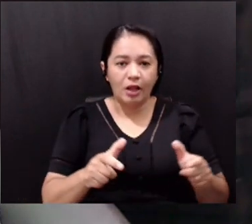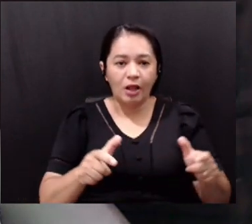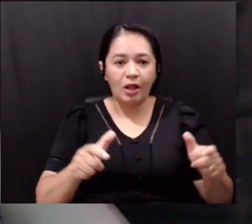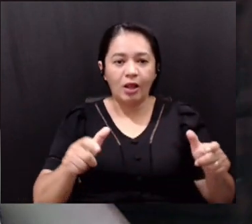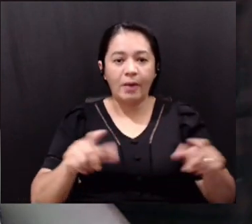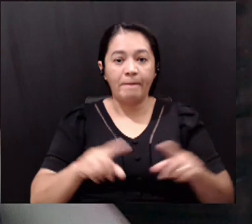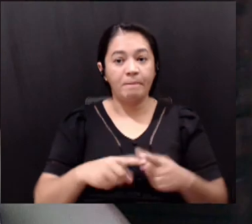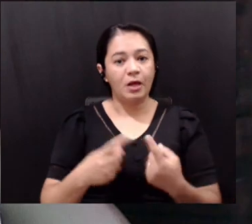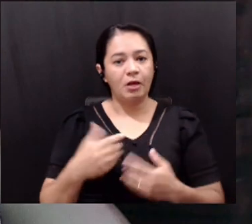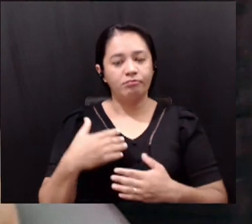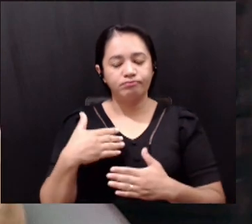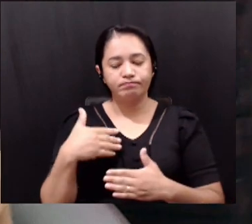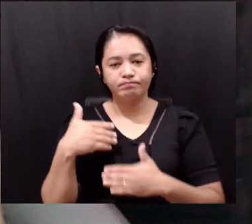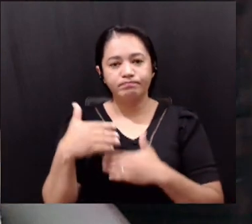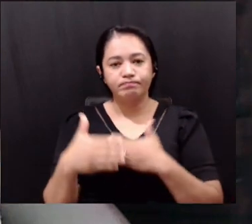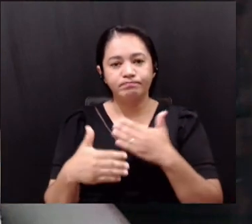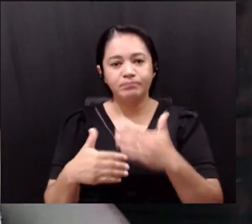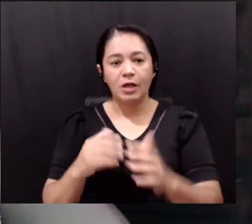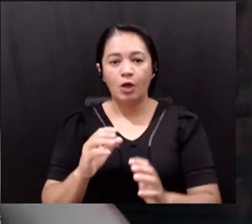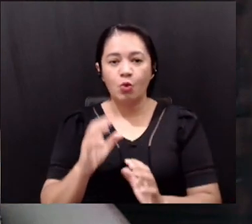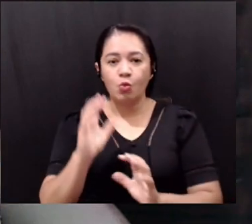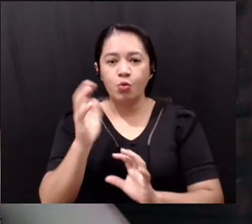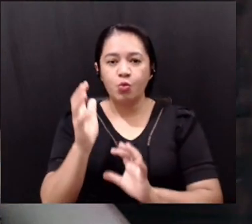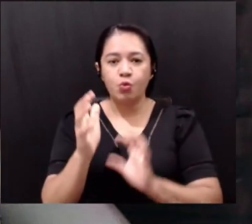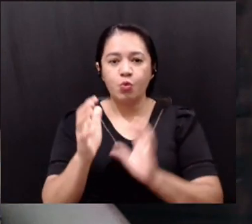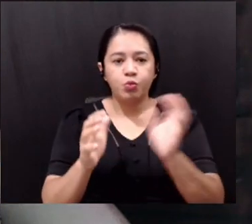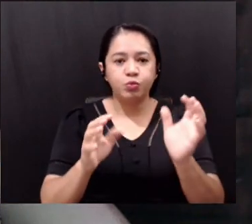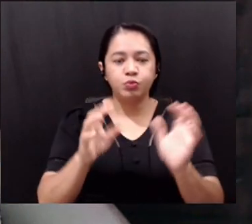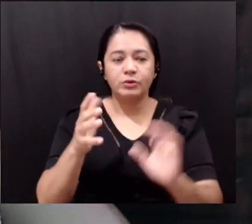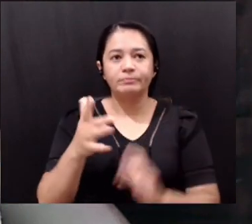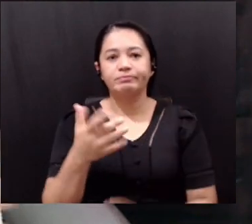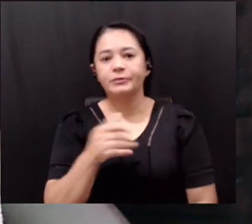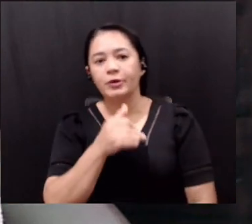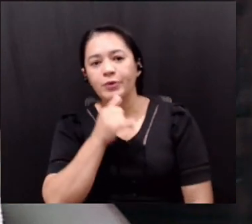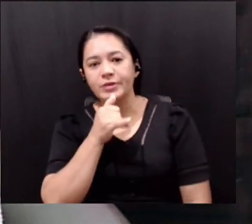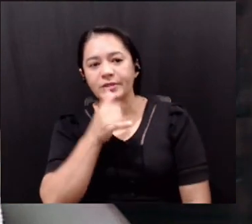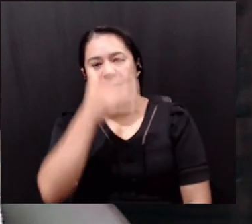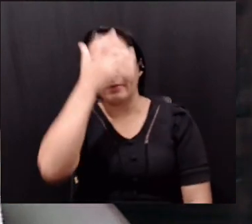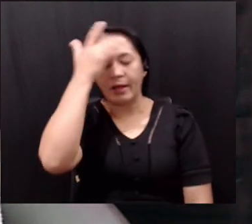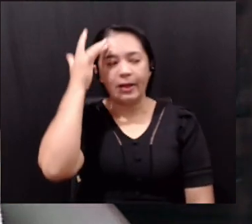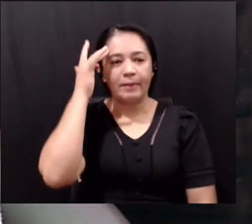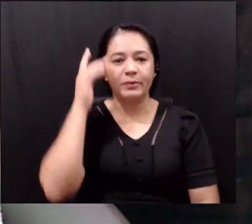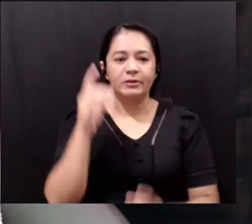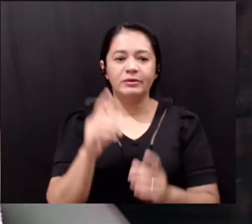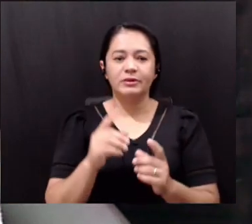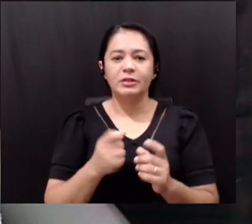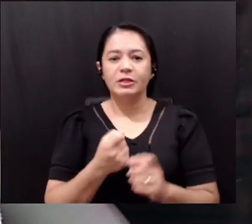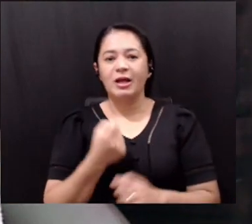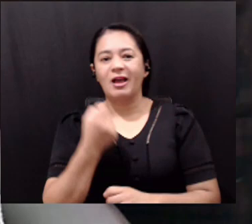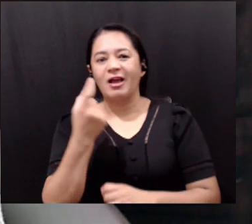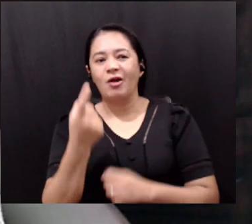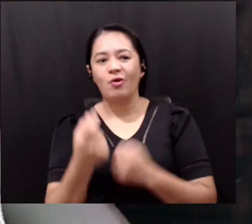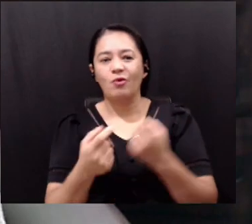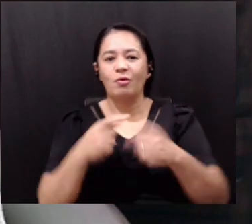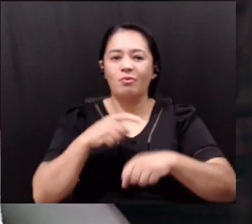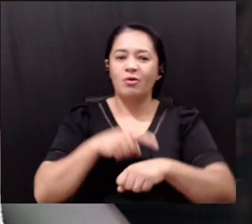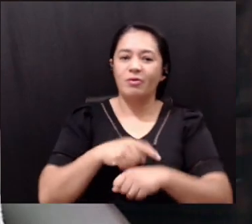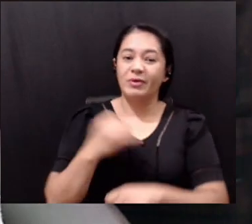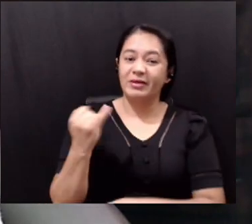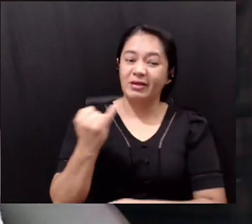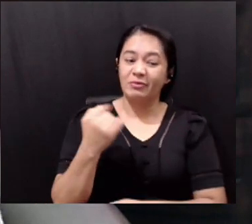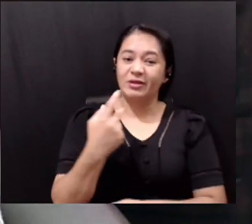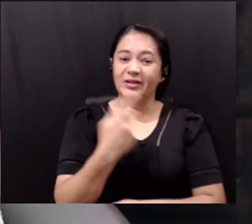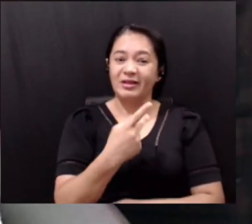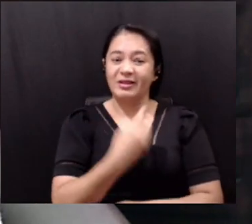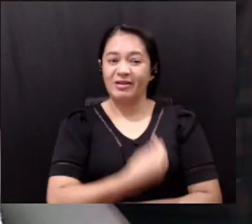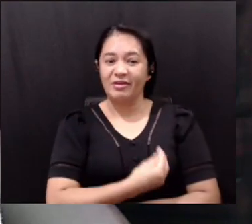acontecendo, a pessoa vai, por exemplo, se desligando de alguns momentos que são importantes para ela, como